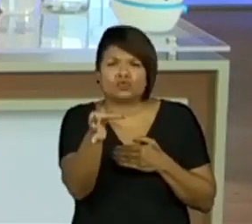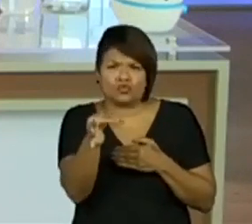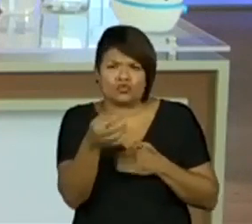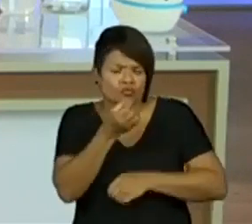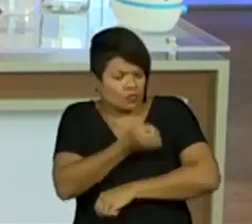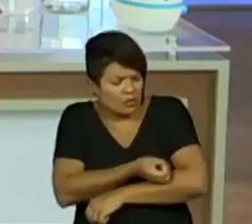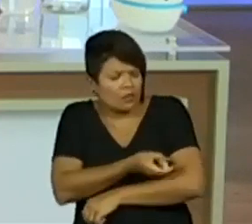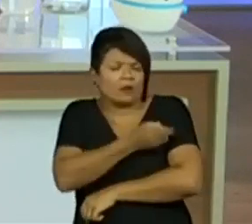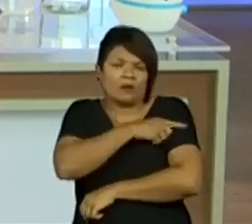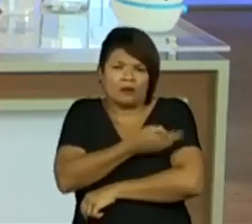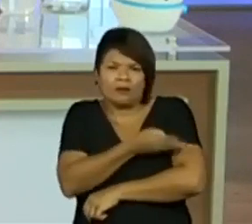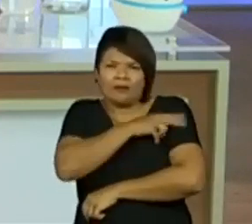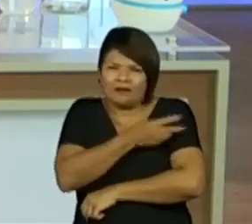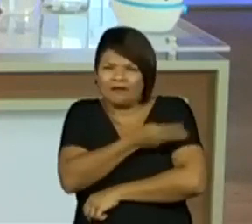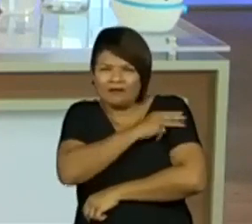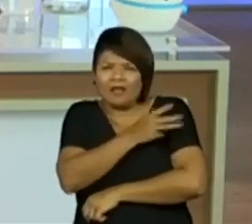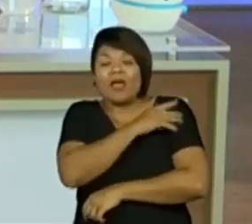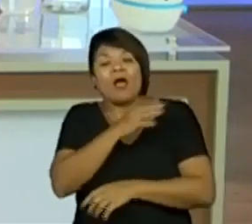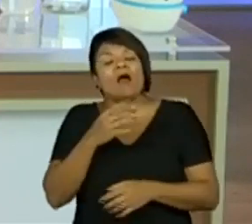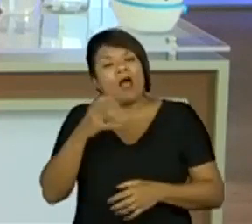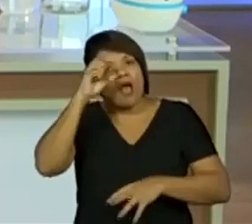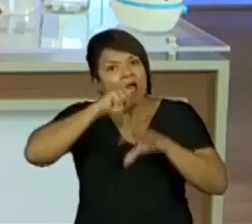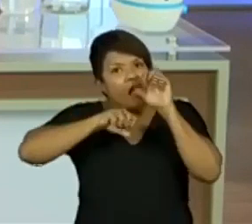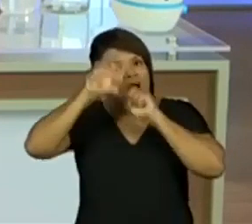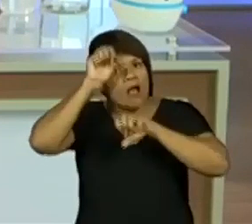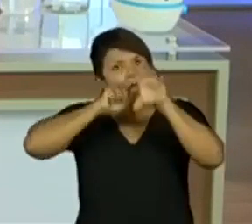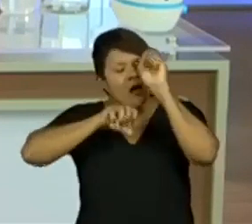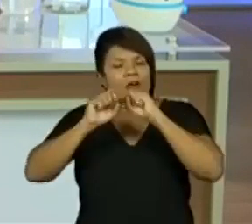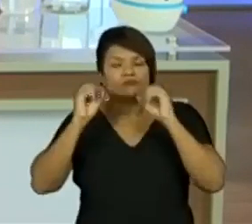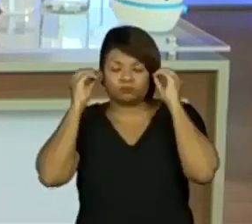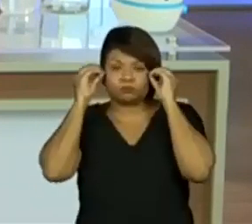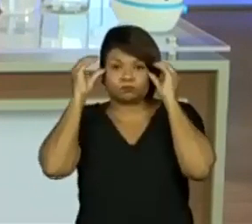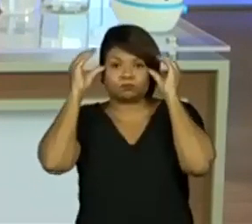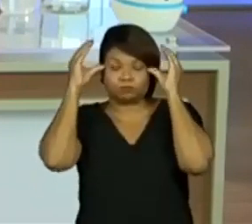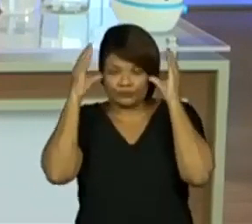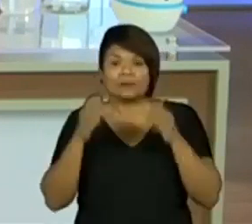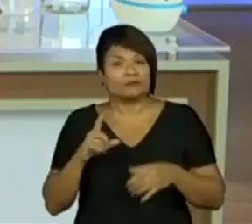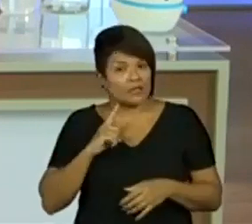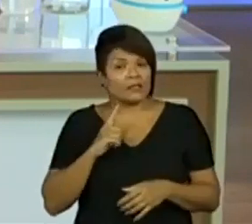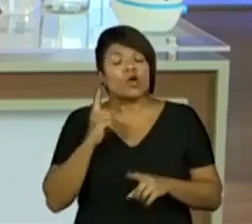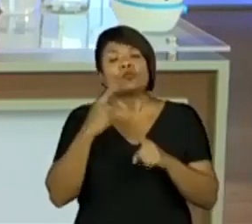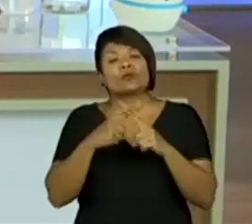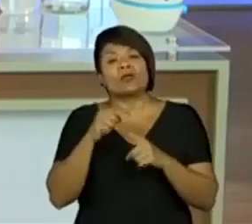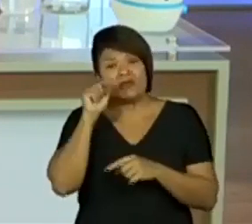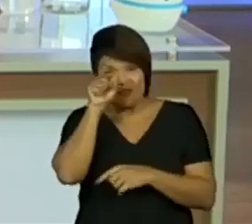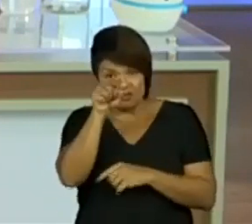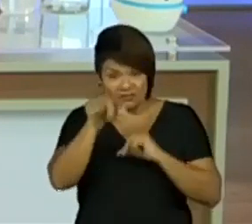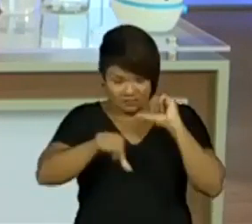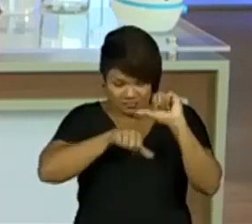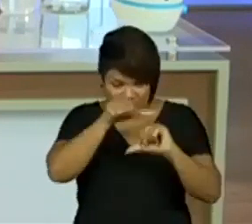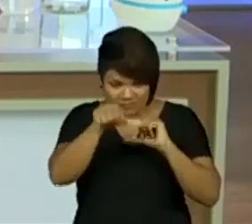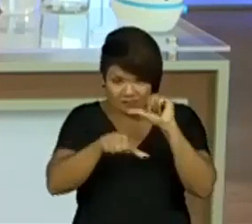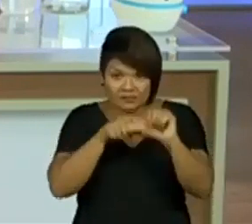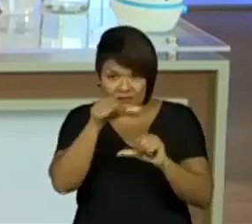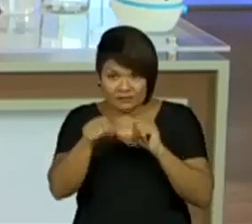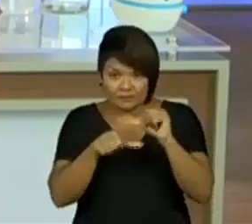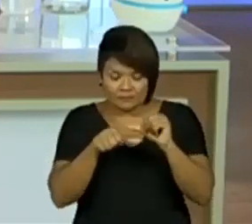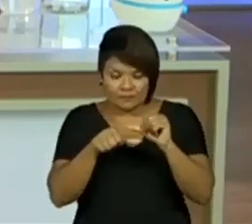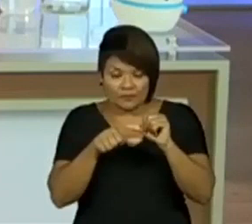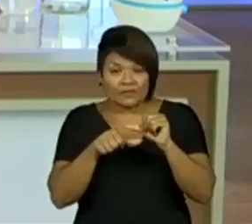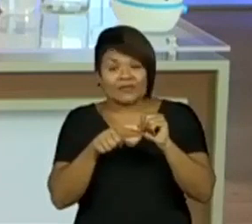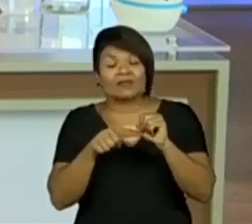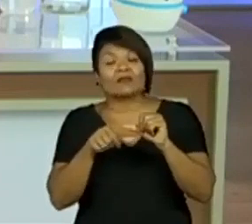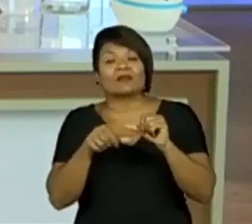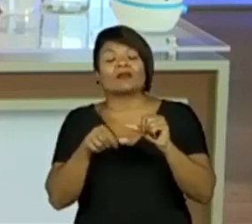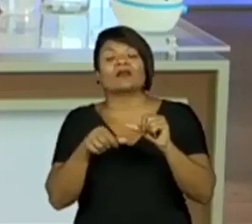para os anos seguintes. Porque essa diferença entre transformações